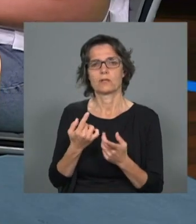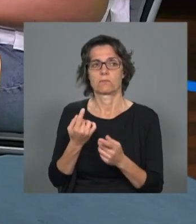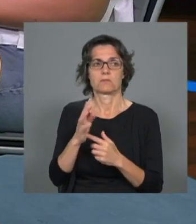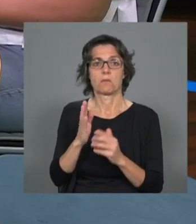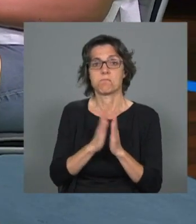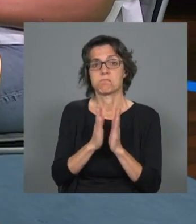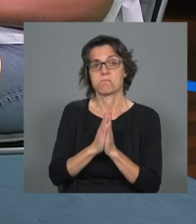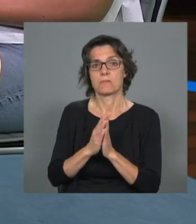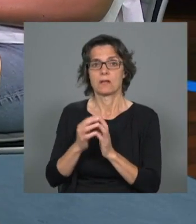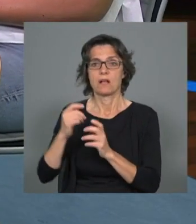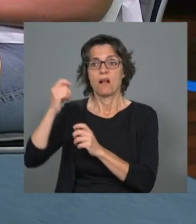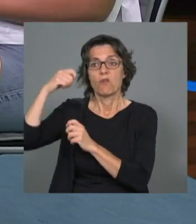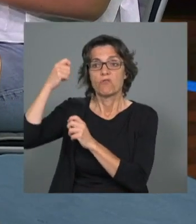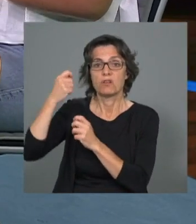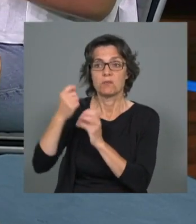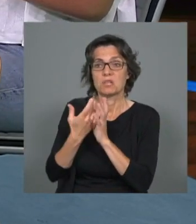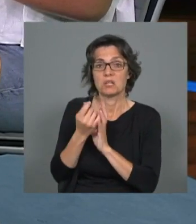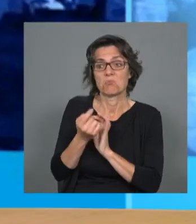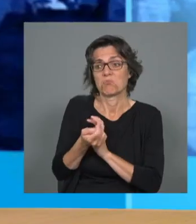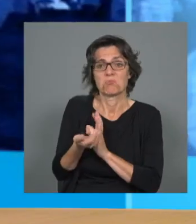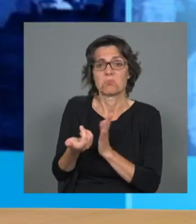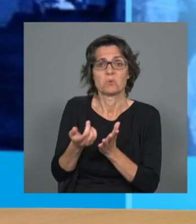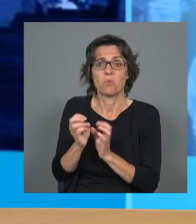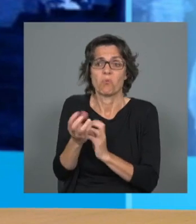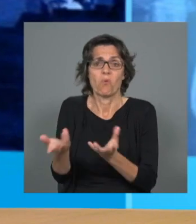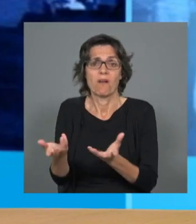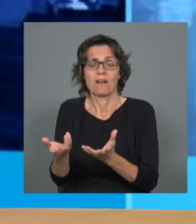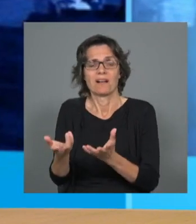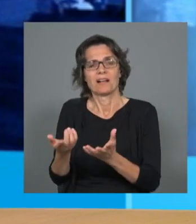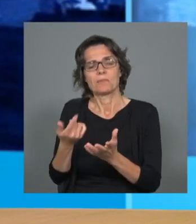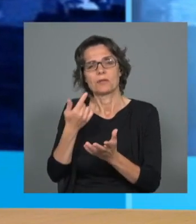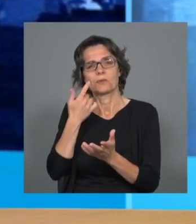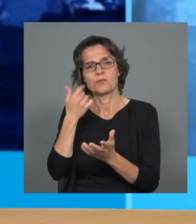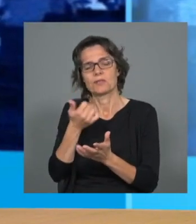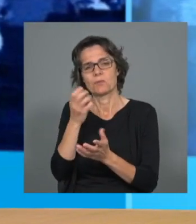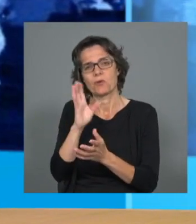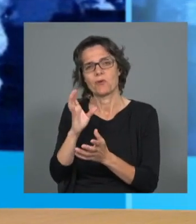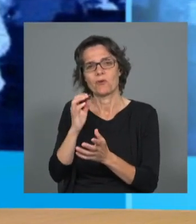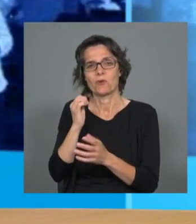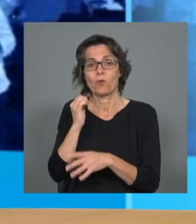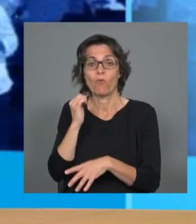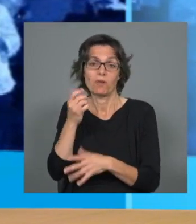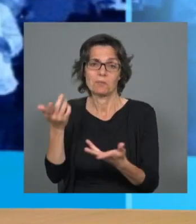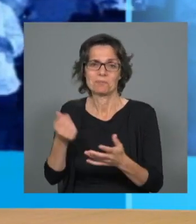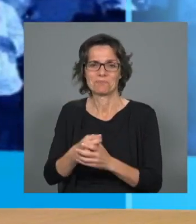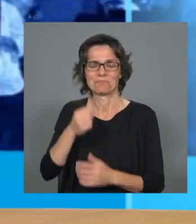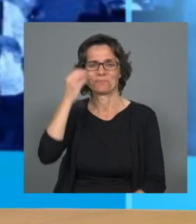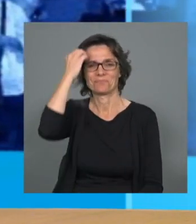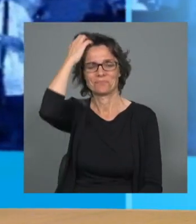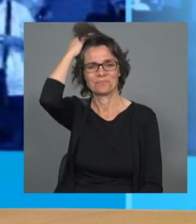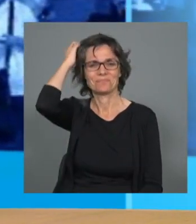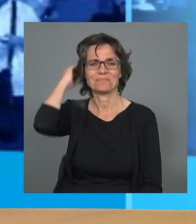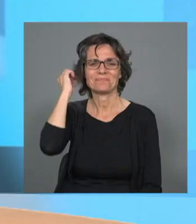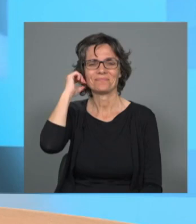sobre a história do movimento ou sobre mesmo o que é que se passa dentro do próprio movimento. E, portanto, quisemos mostrar assim o que é que se